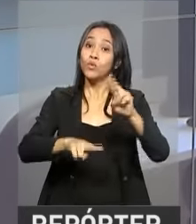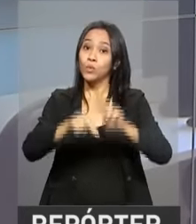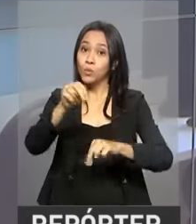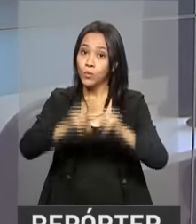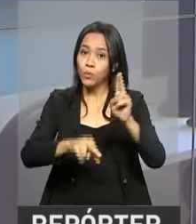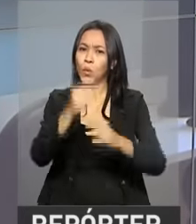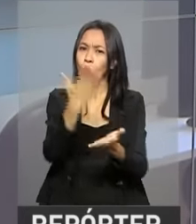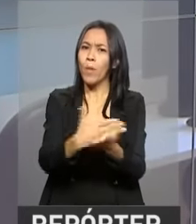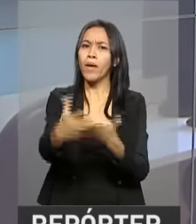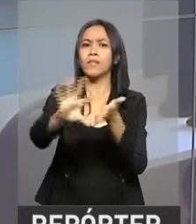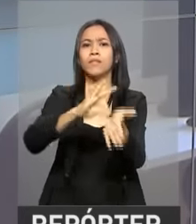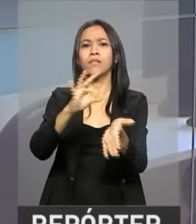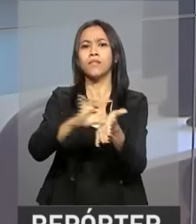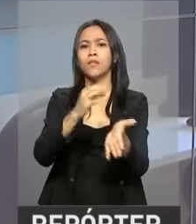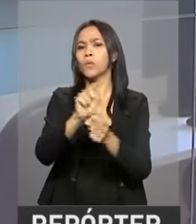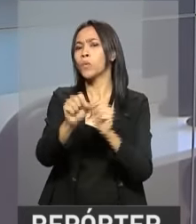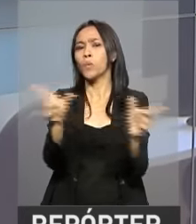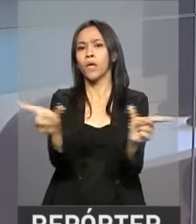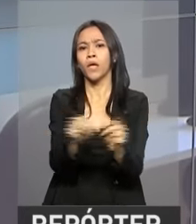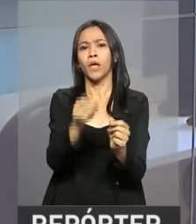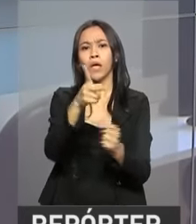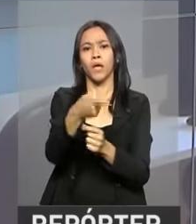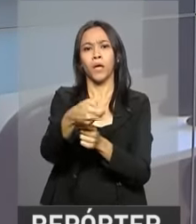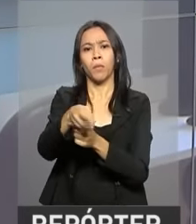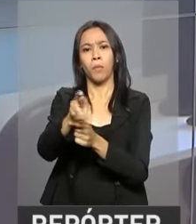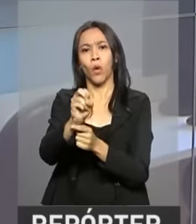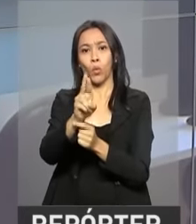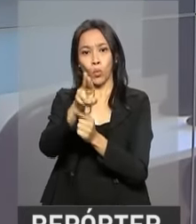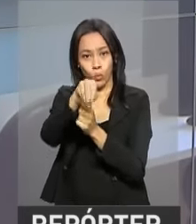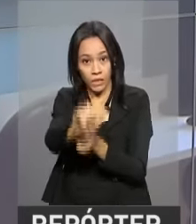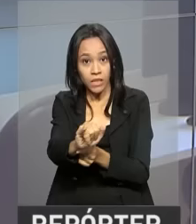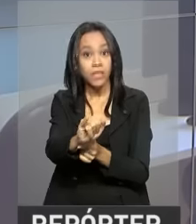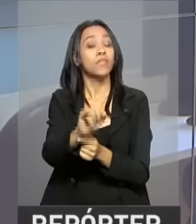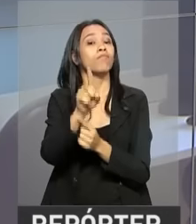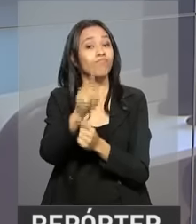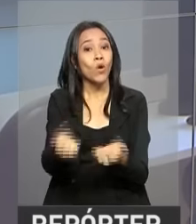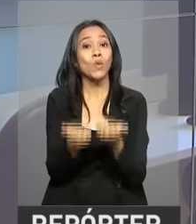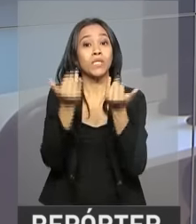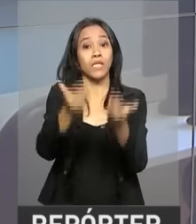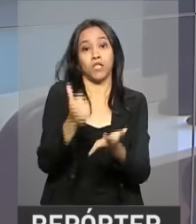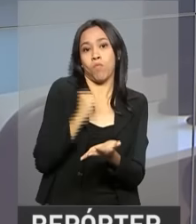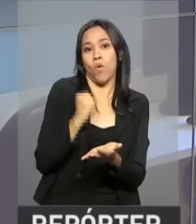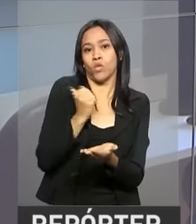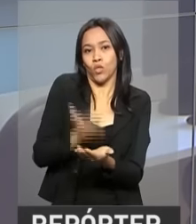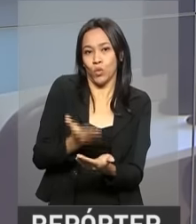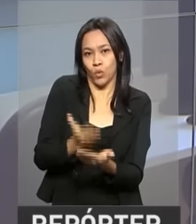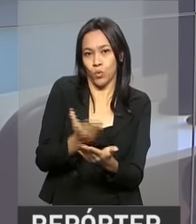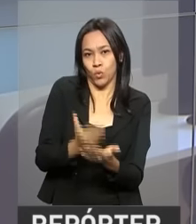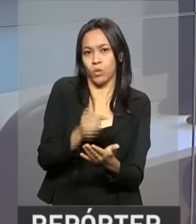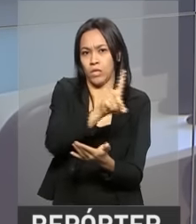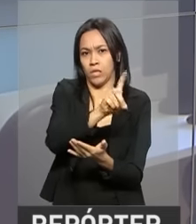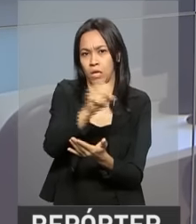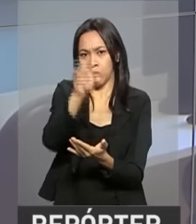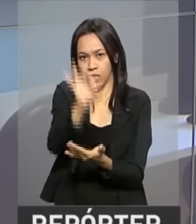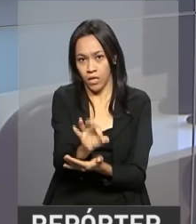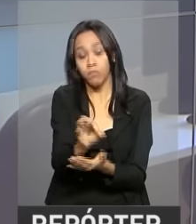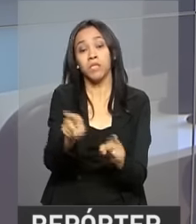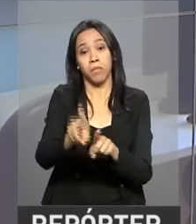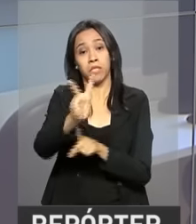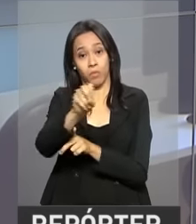as inscrições para o programa Universidade para Todos o ProUni concede bolsas de estudo integrais e parciais de